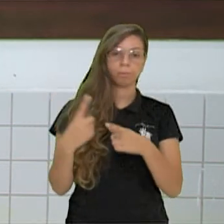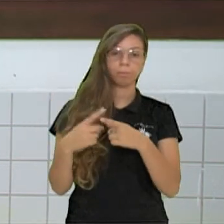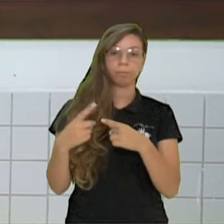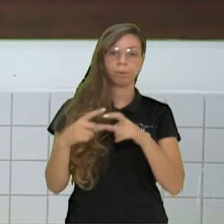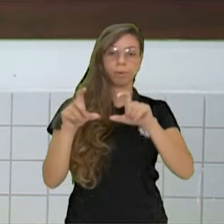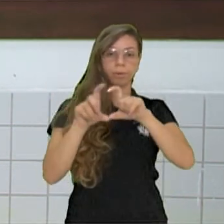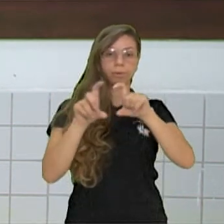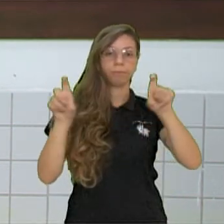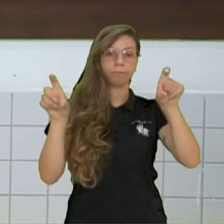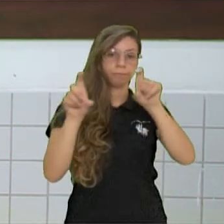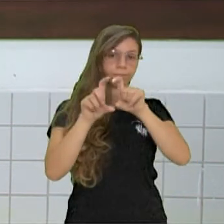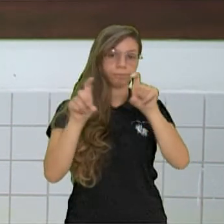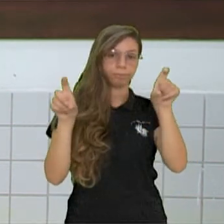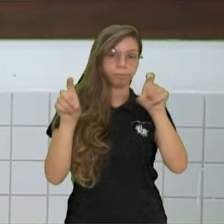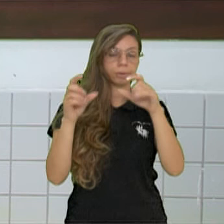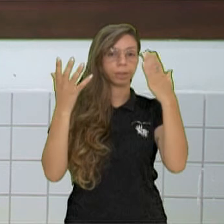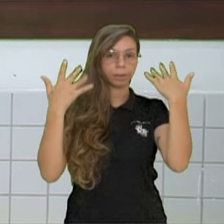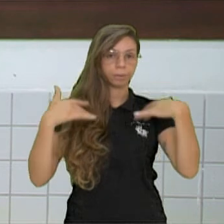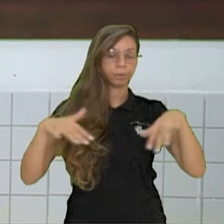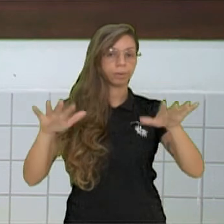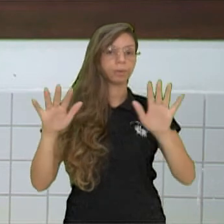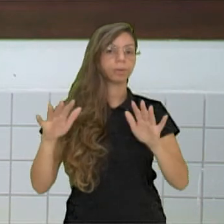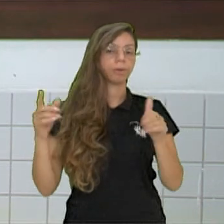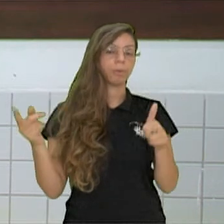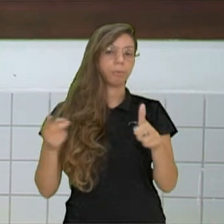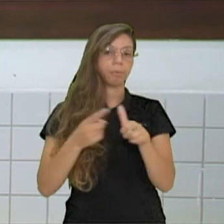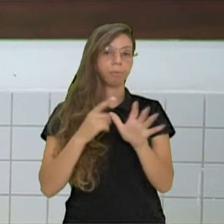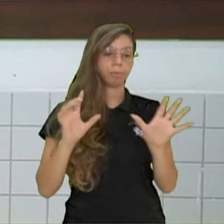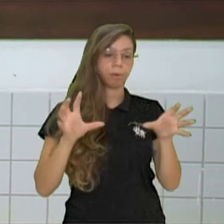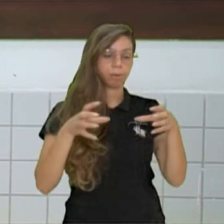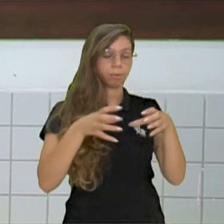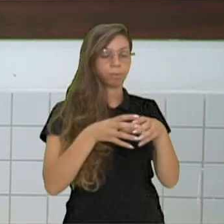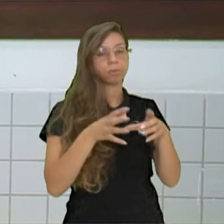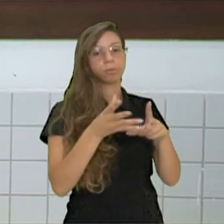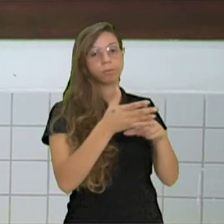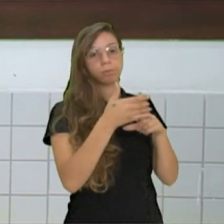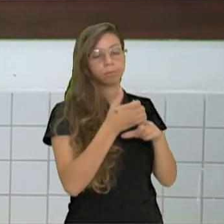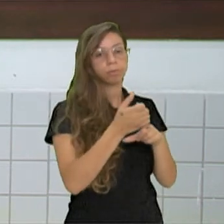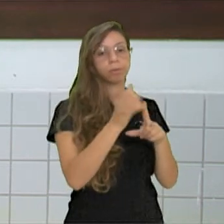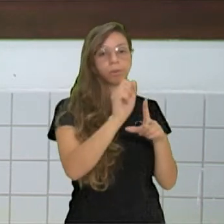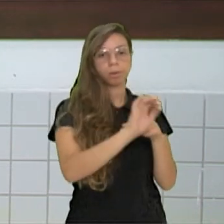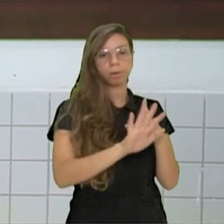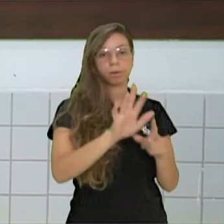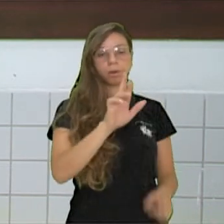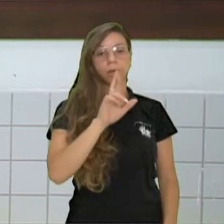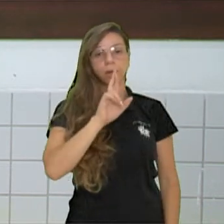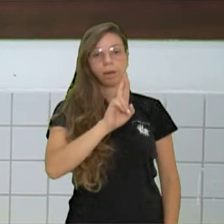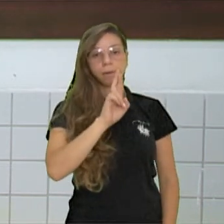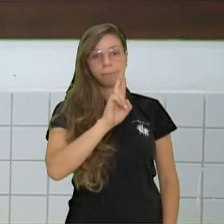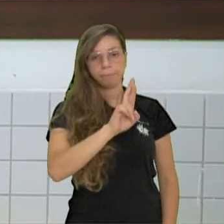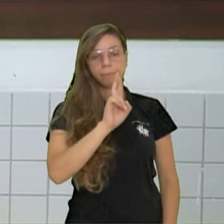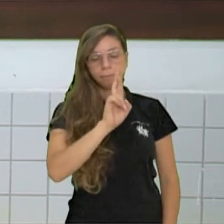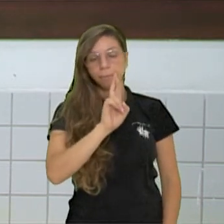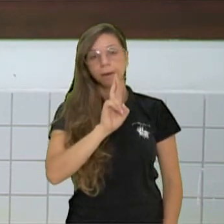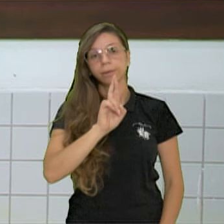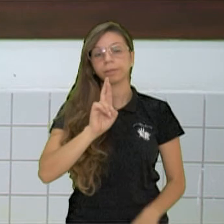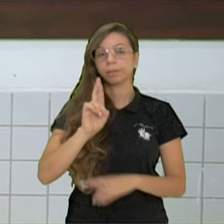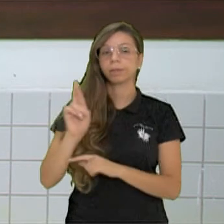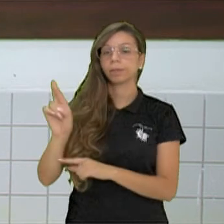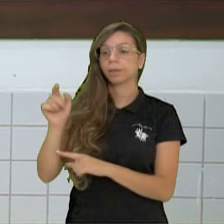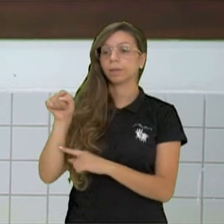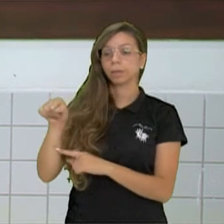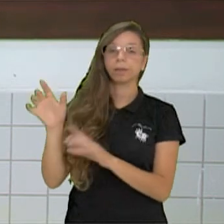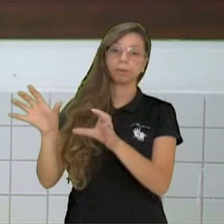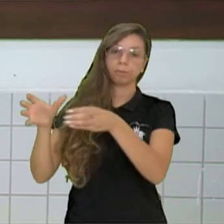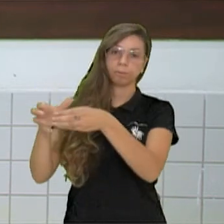função natural, a gente tem o primeiro conjunto de domínio e a imagem num segundo conjunto. Pela função